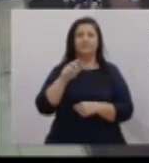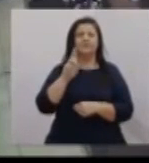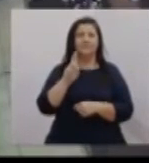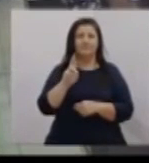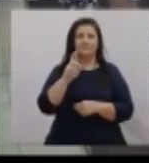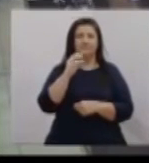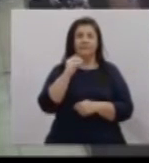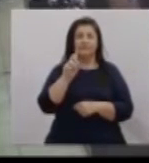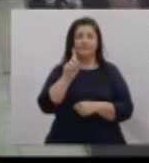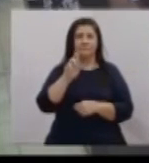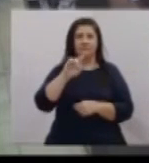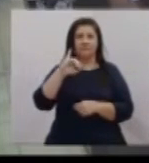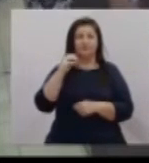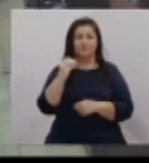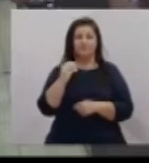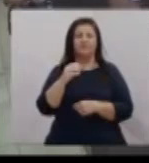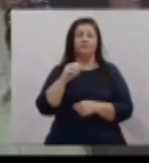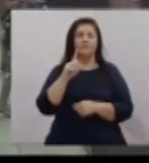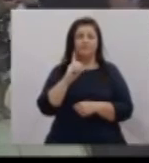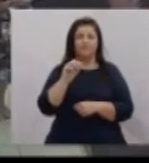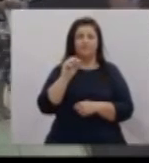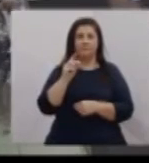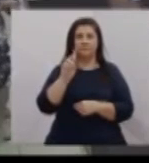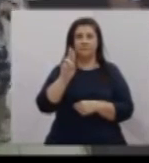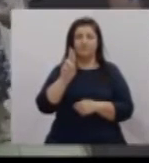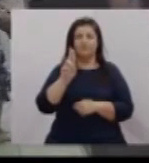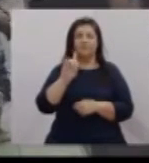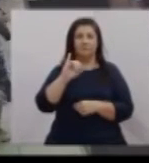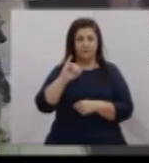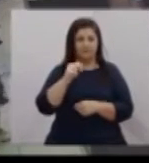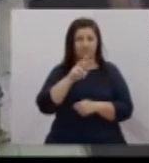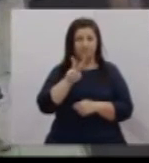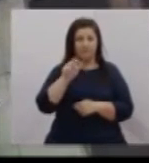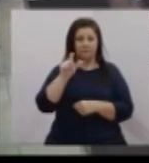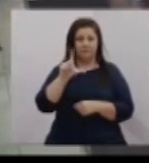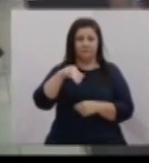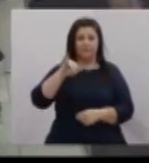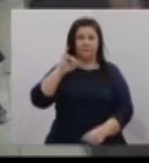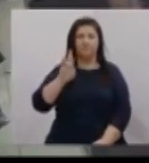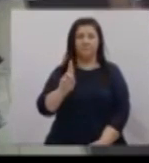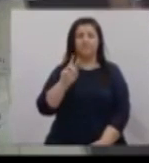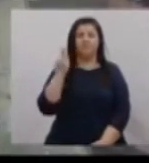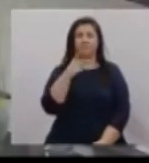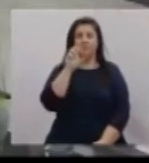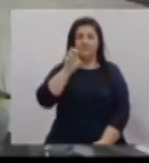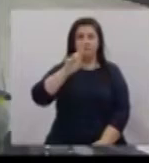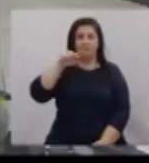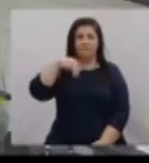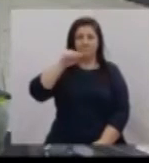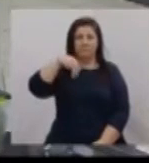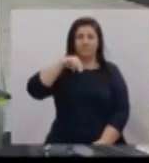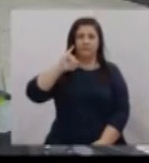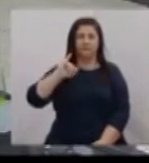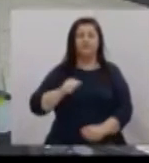Patas, Roninha, Abner de Madureira, Valmir do Parque Meia Lua, Hernani Barreto e também